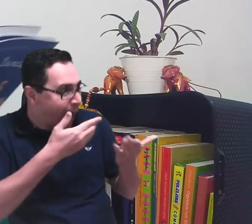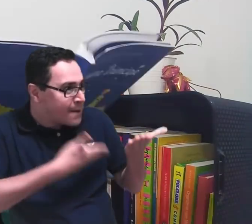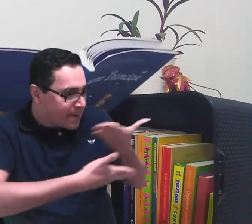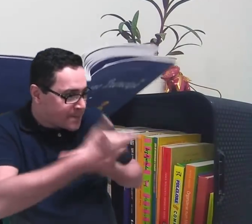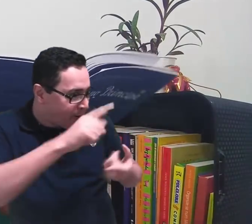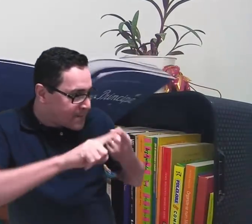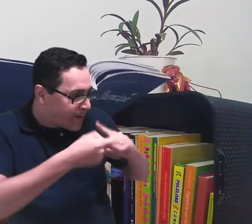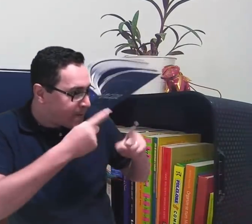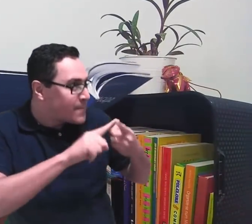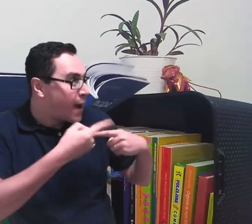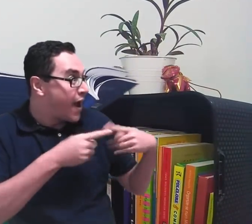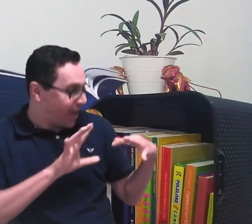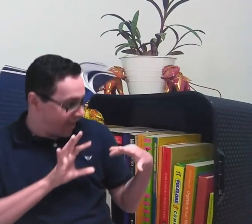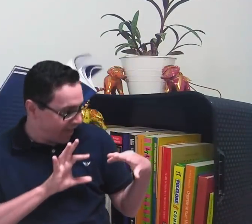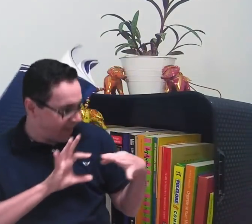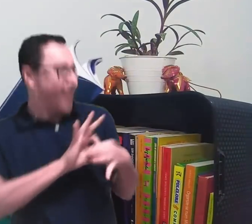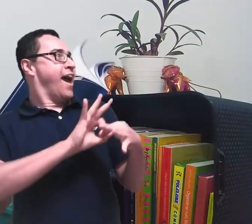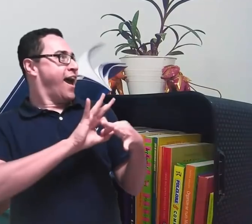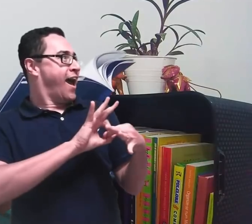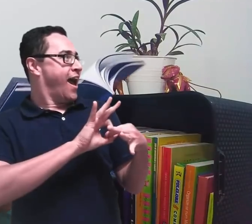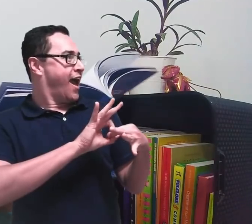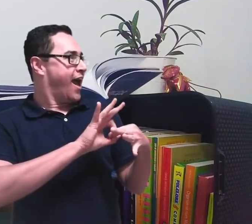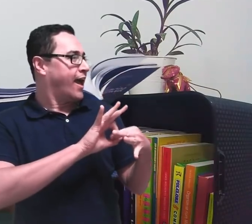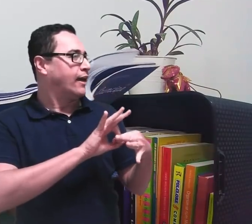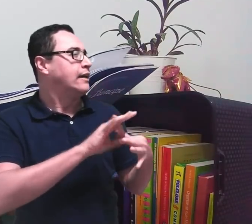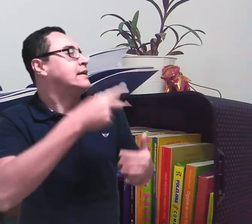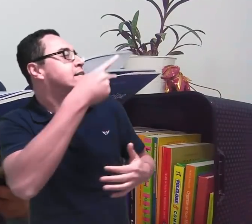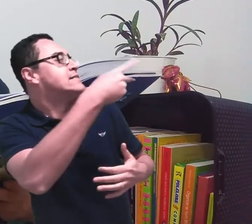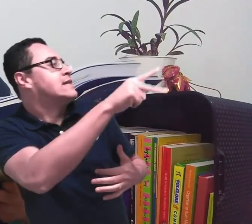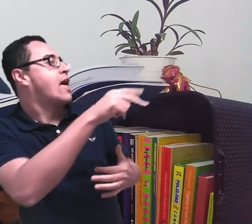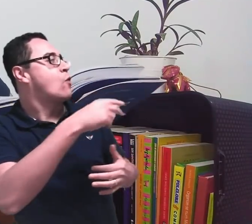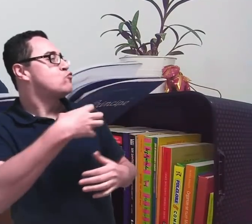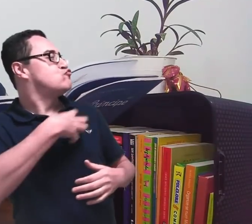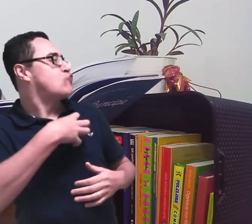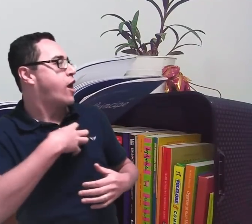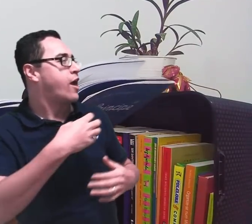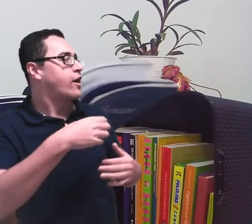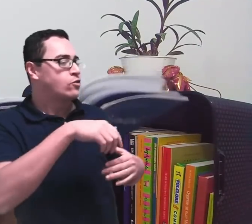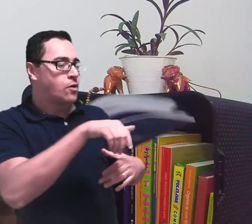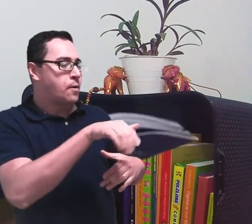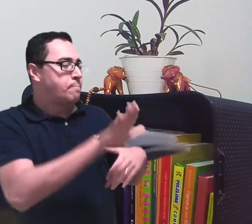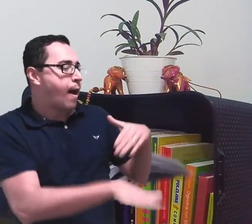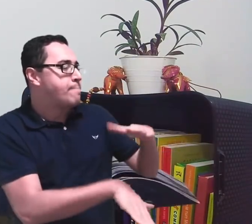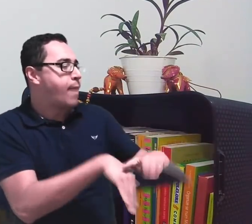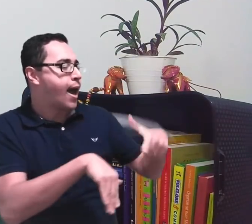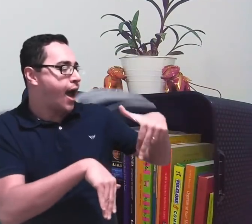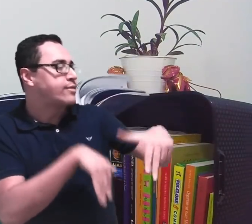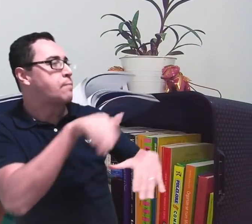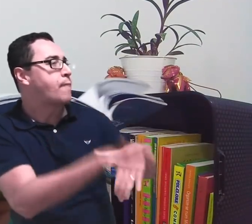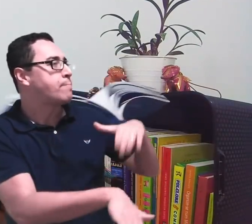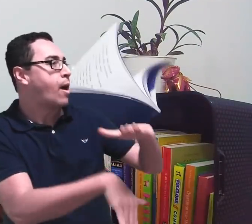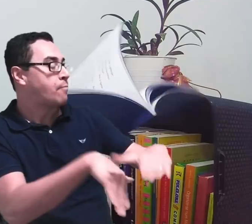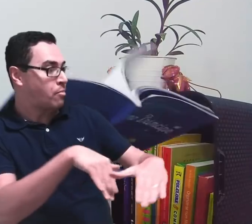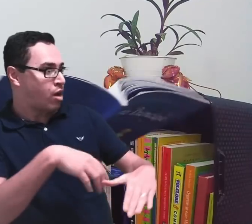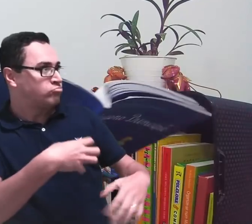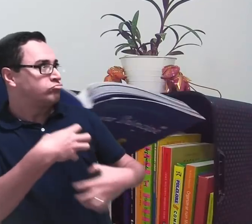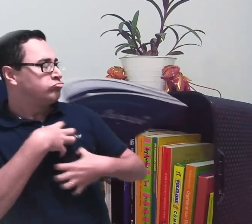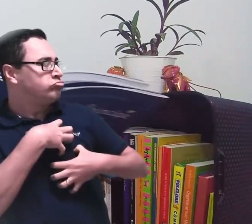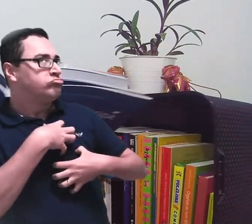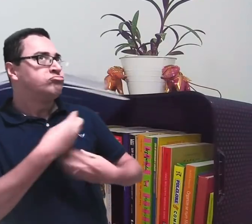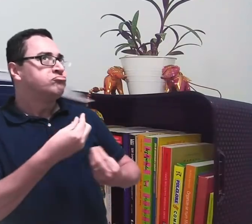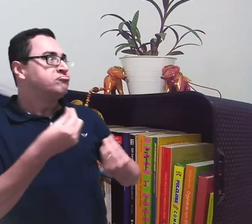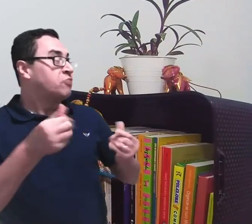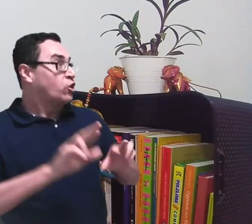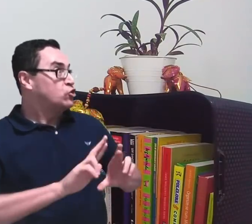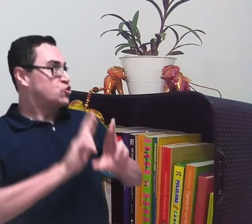iluminará. Identificarei o barulho dos seus passos, que será diferente de todos os outros. Esses outros